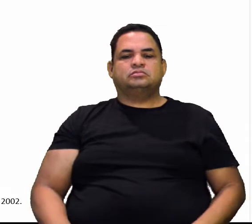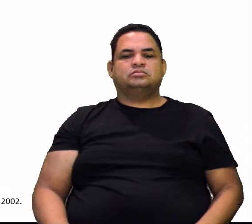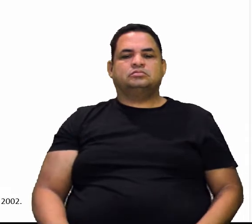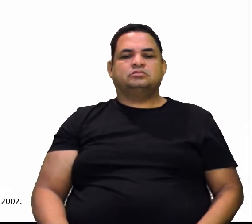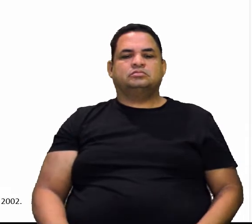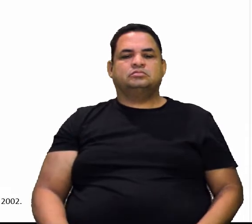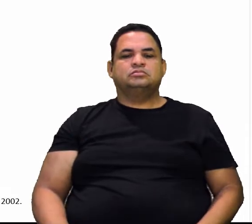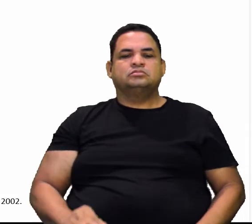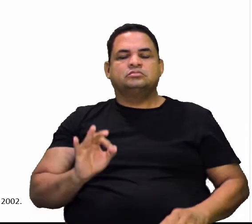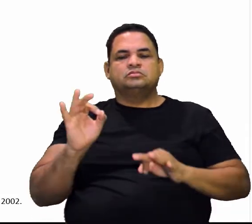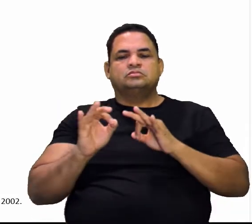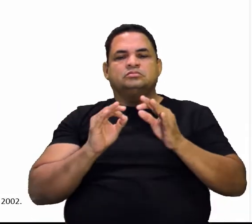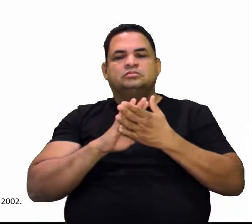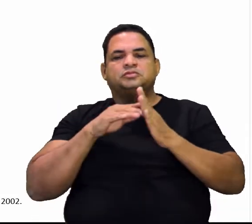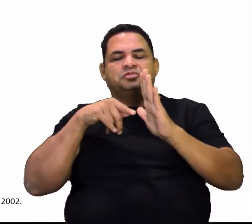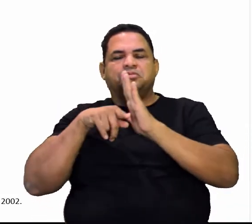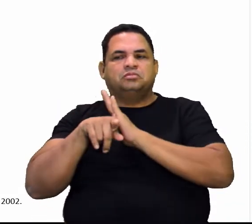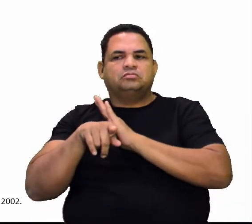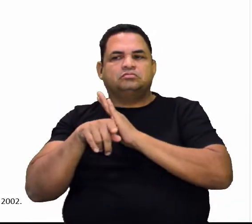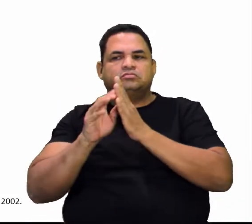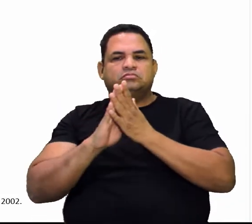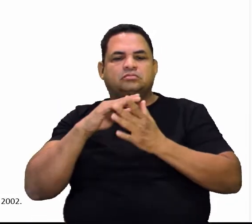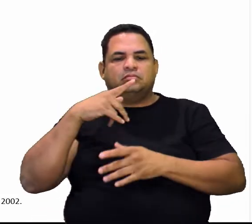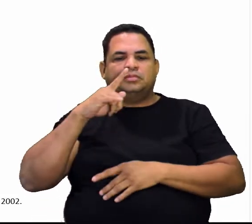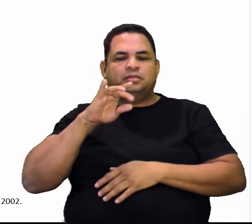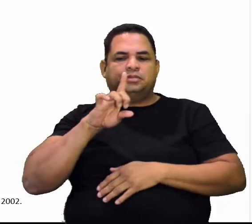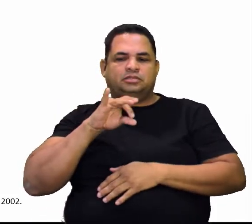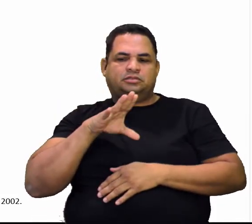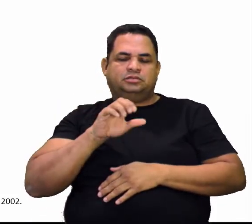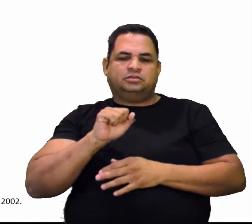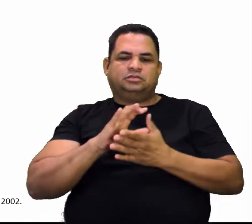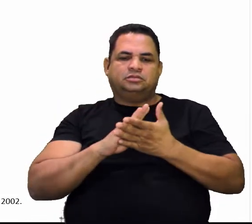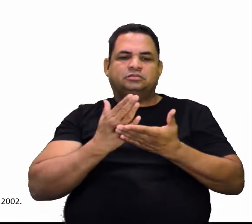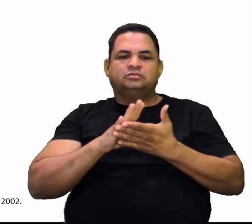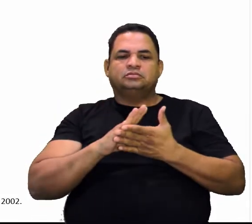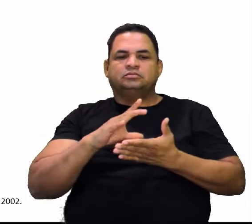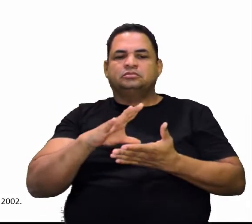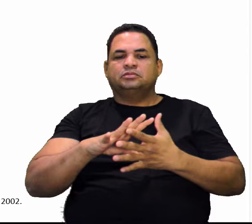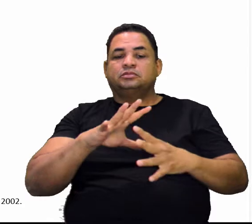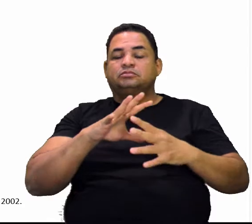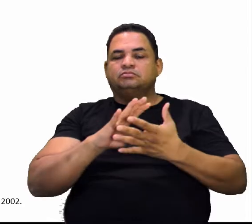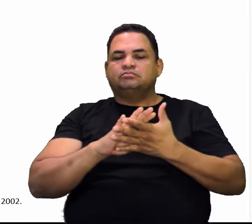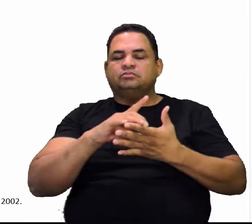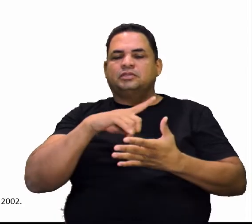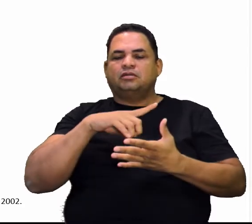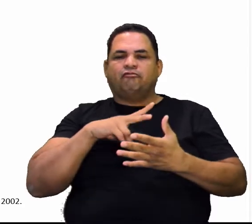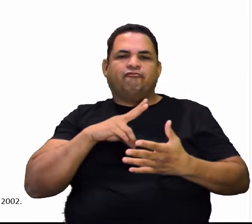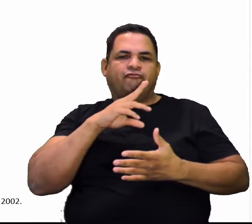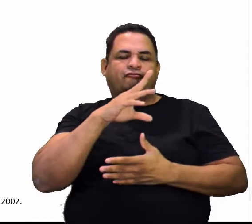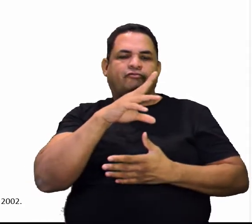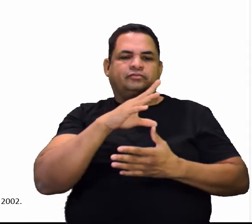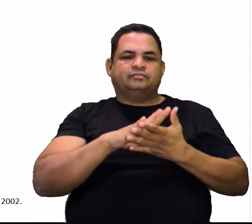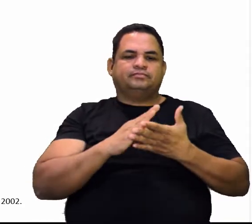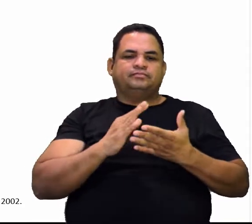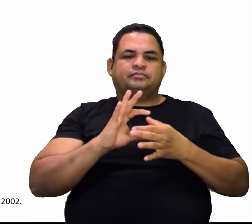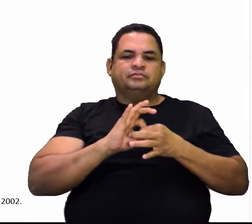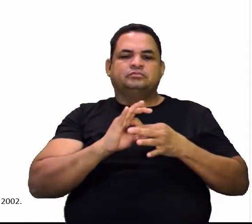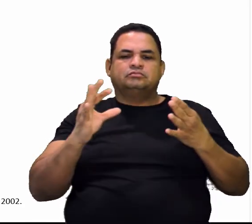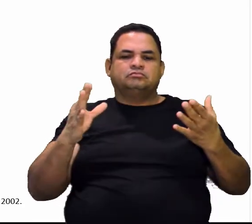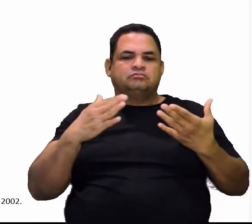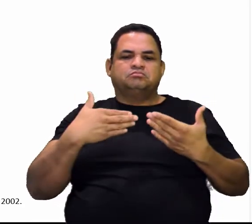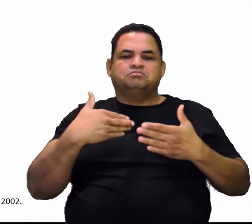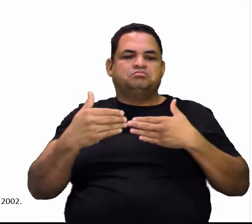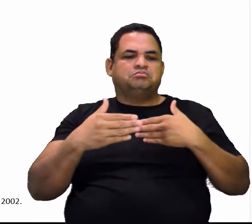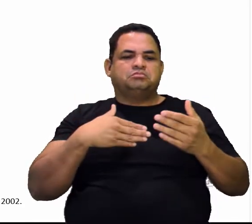ela que vão ser consultadas através do plebiscito, ela vai adquirir uma força muito grande. Então, ela independia da aprovação